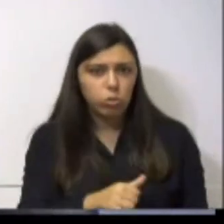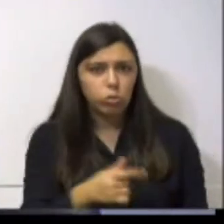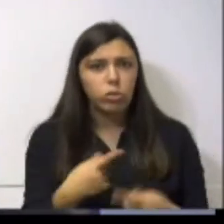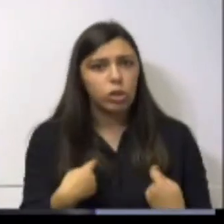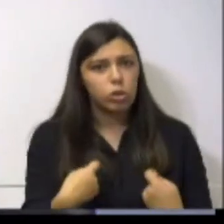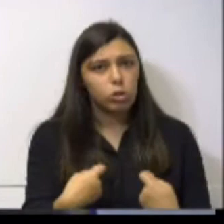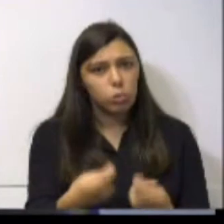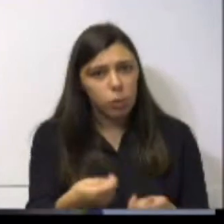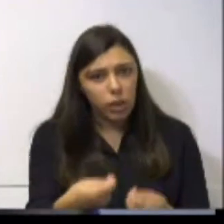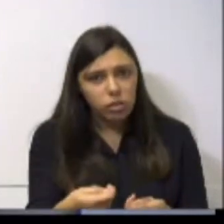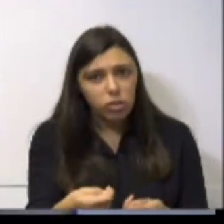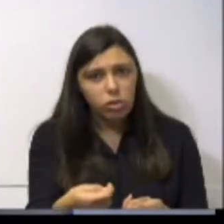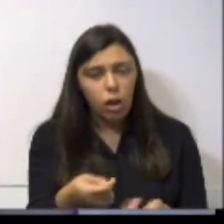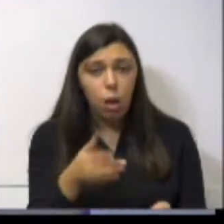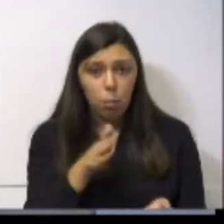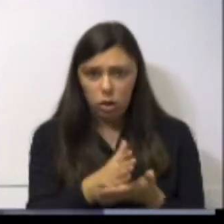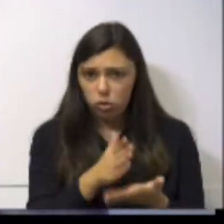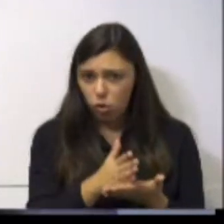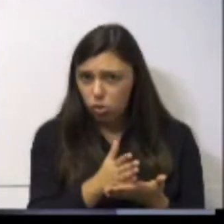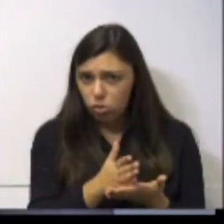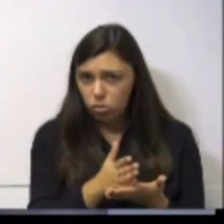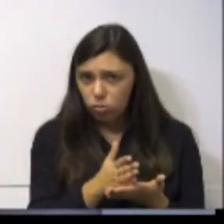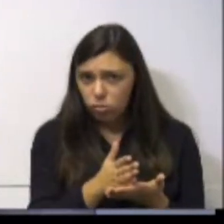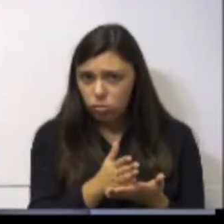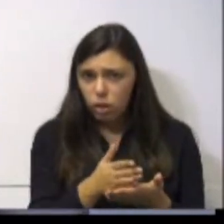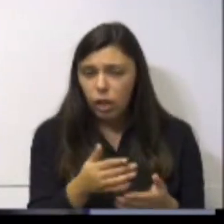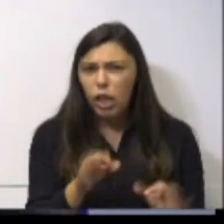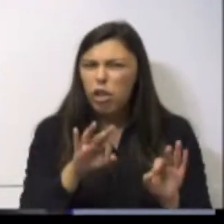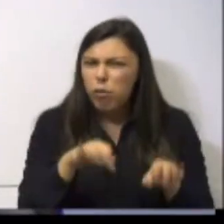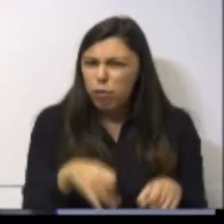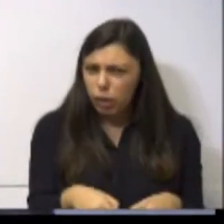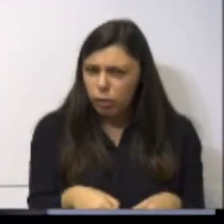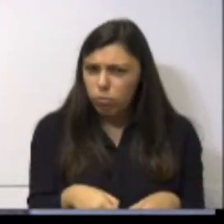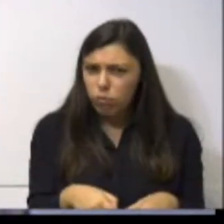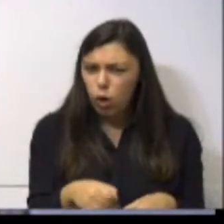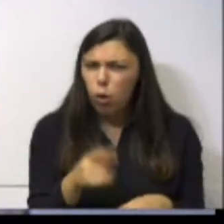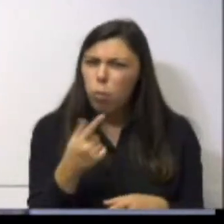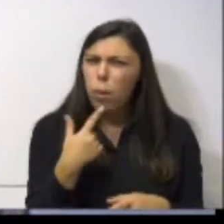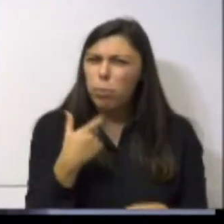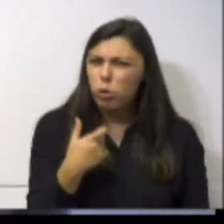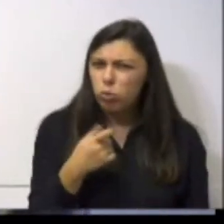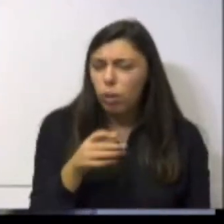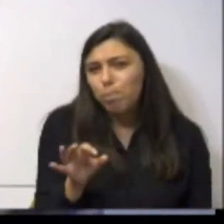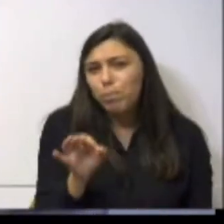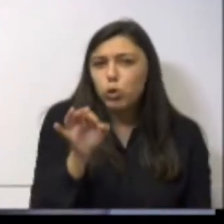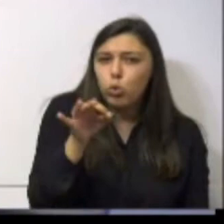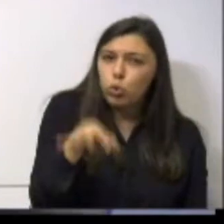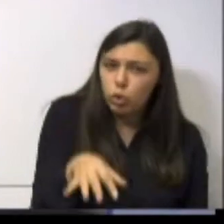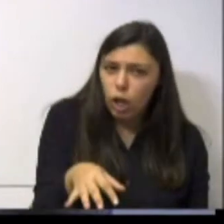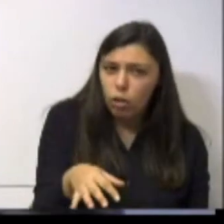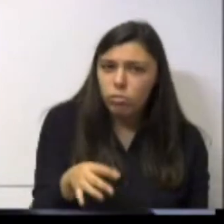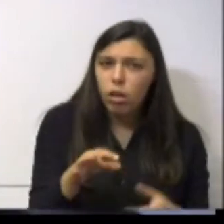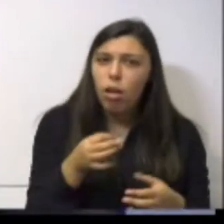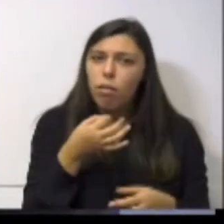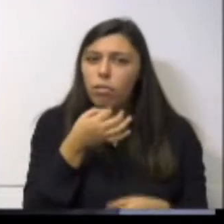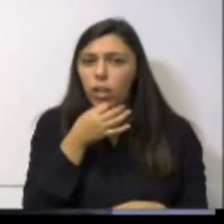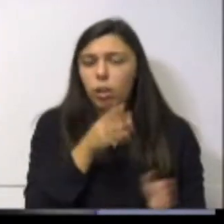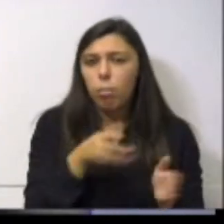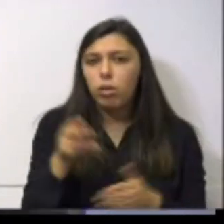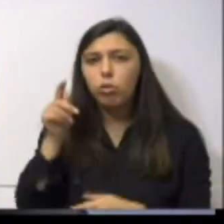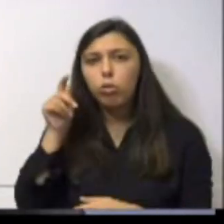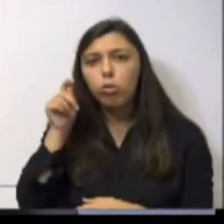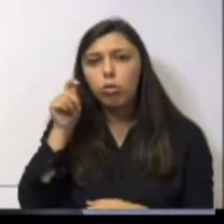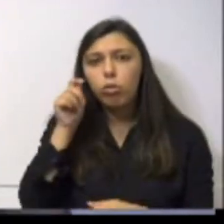despesas para as escolas? E termino com uma questão, sugestão, que tem a ver com a questão dos Erasmus. E o programa